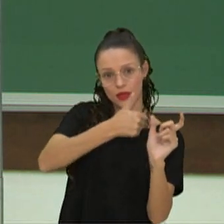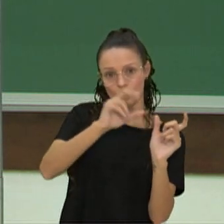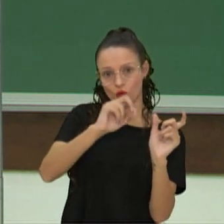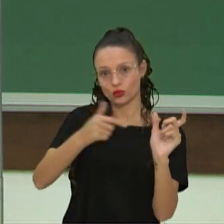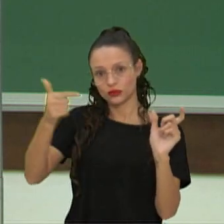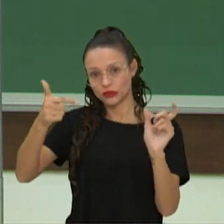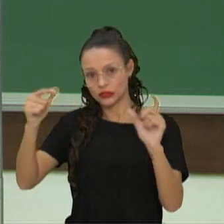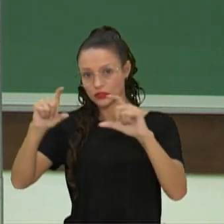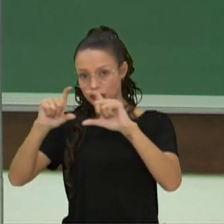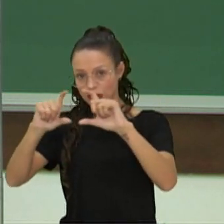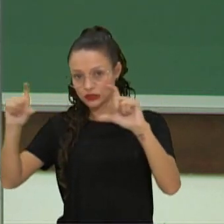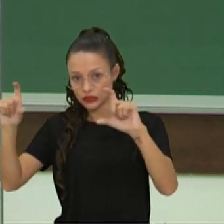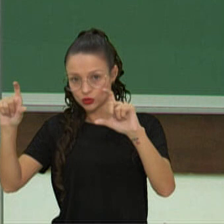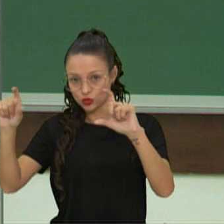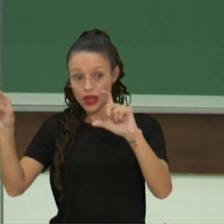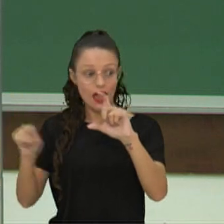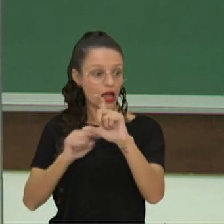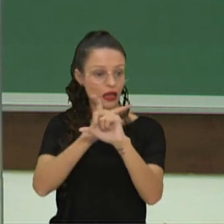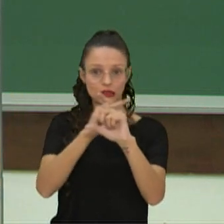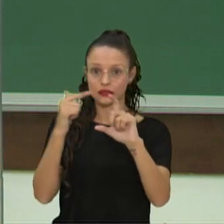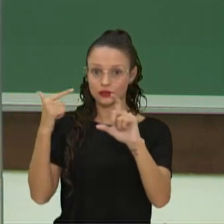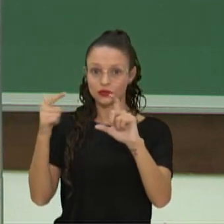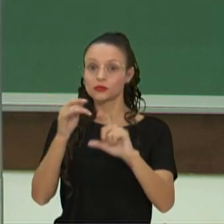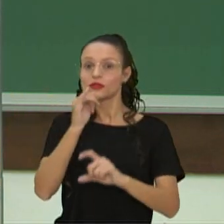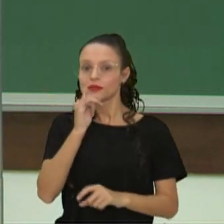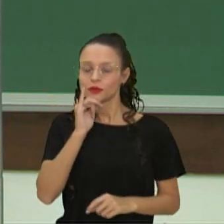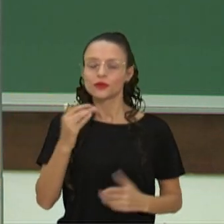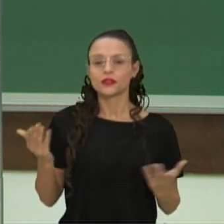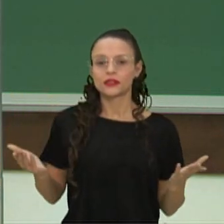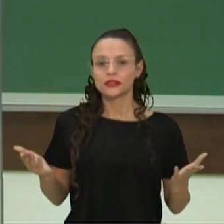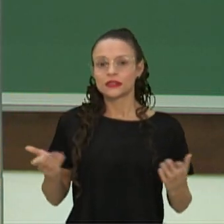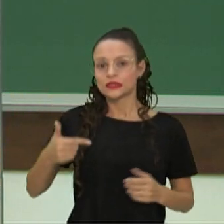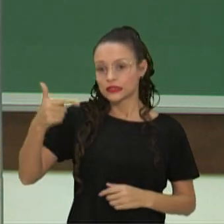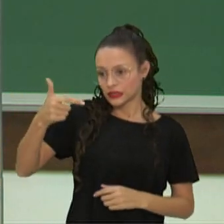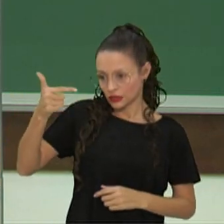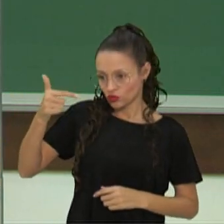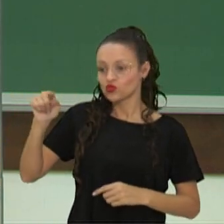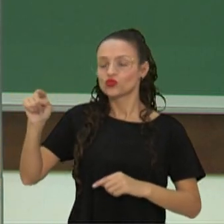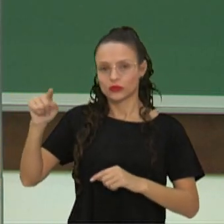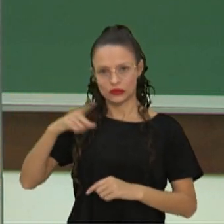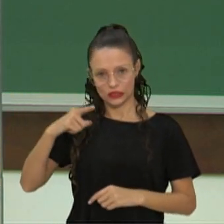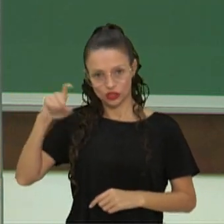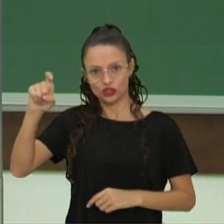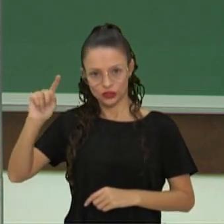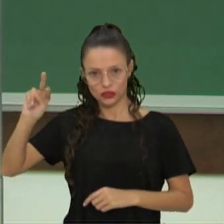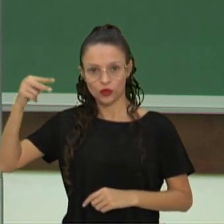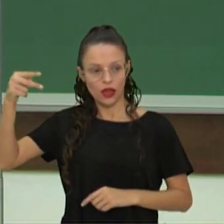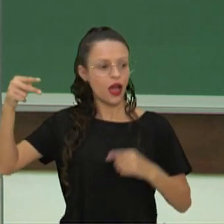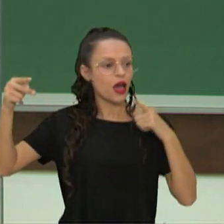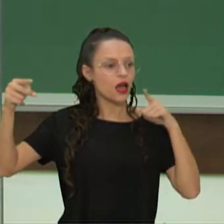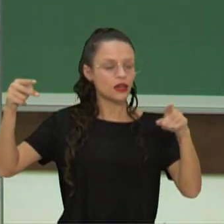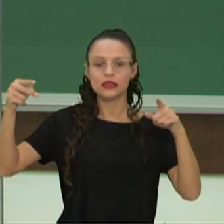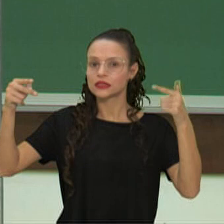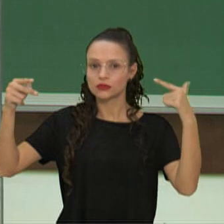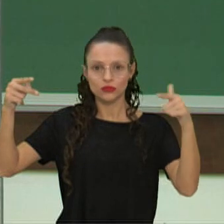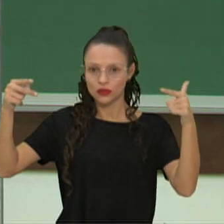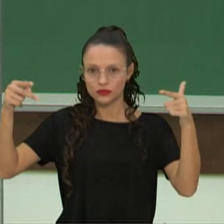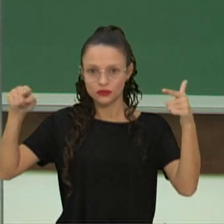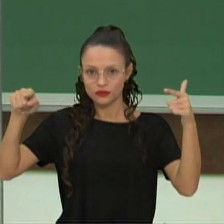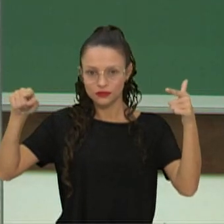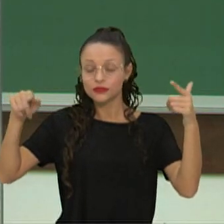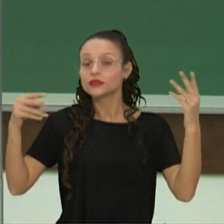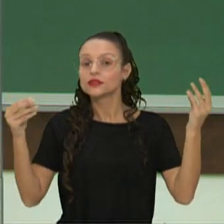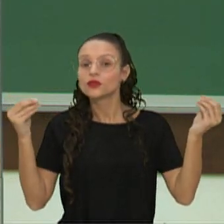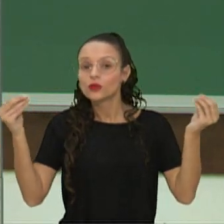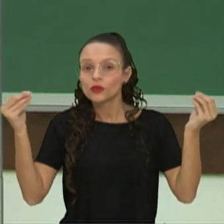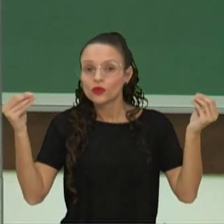polinômio que não tenha no outro, por exemplo assim, o segundo polinômio tem x ao quadrado, o primeiro polinômio não tem.